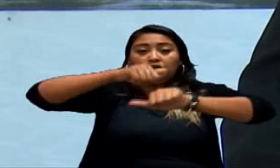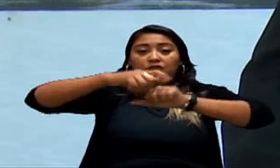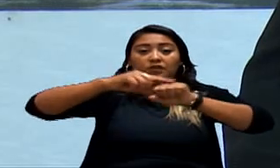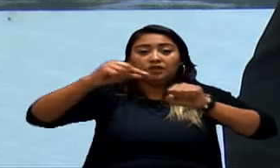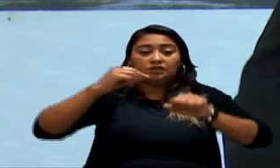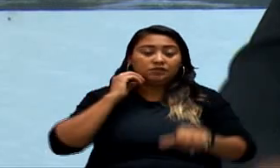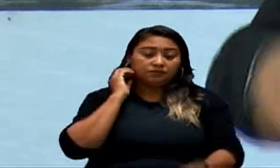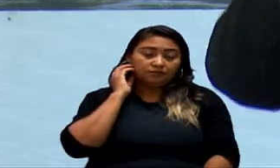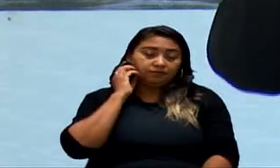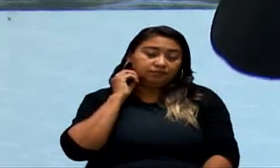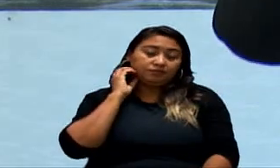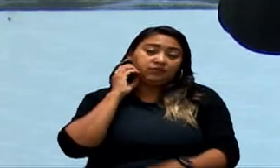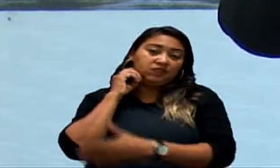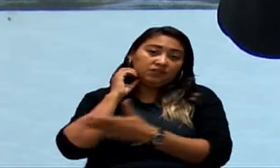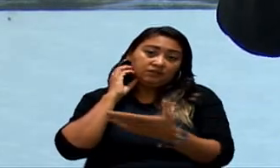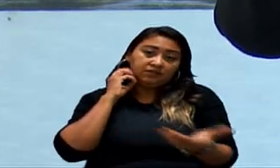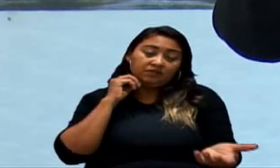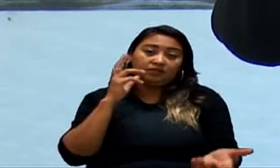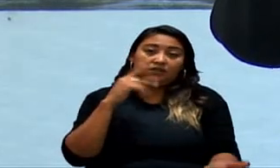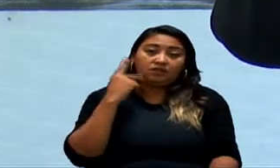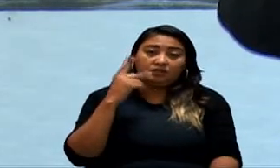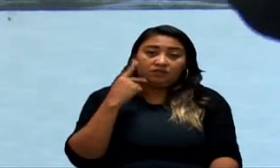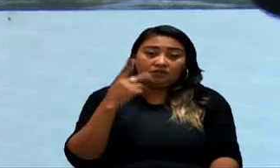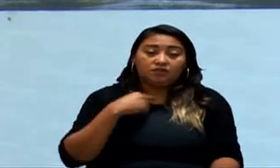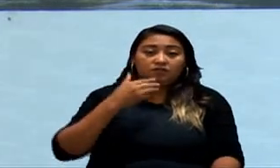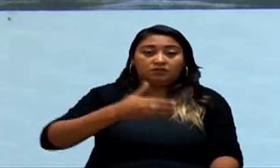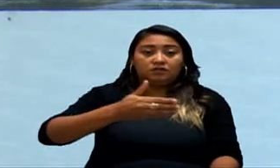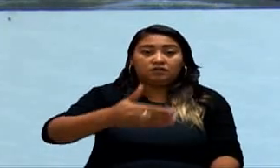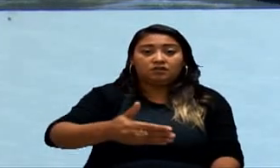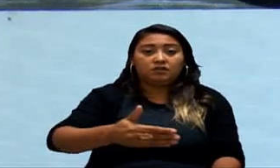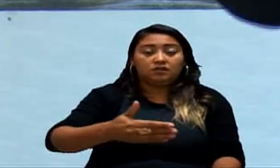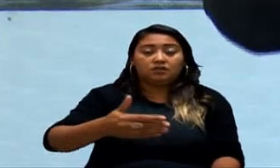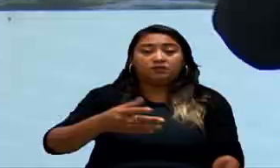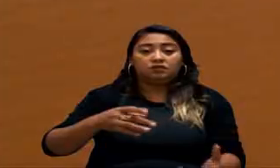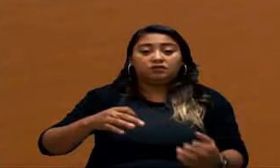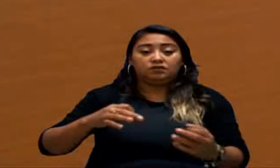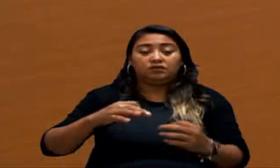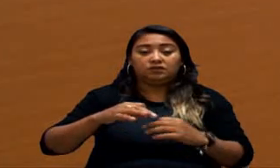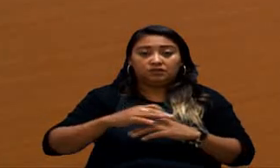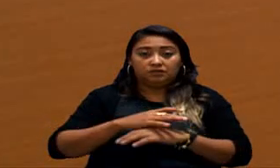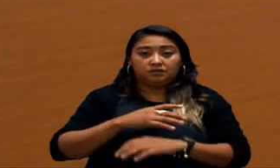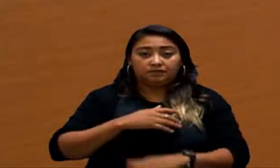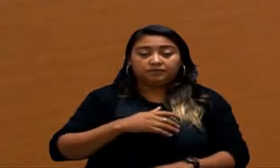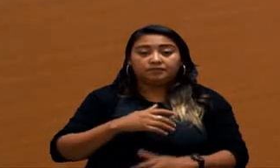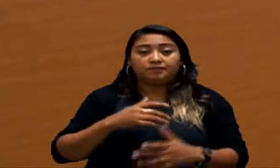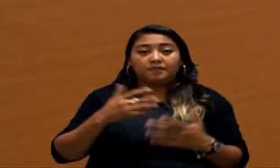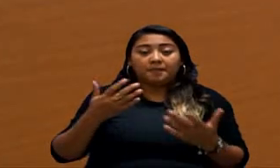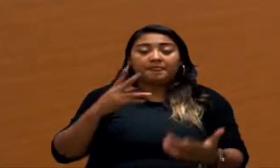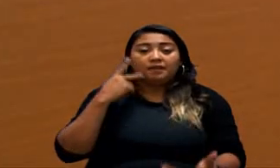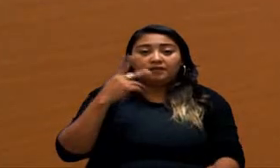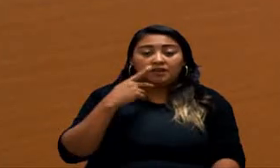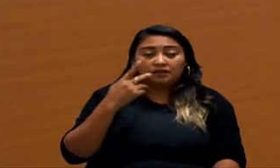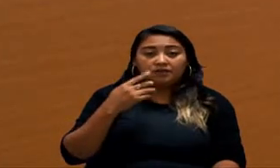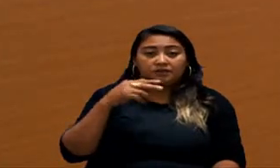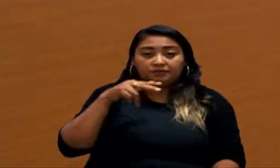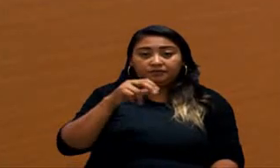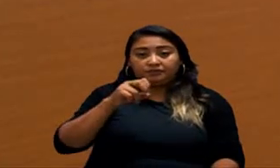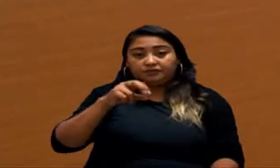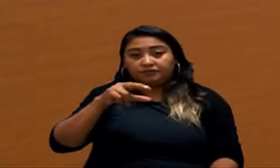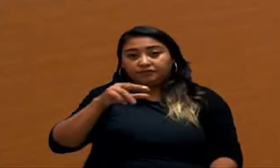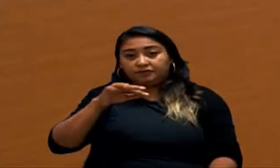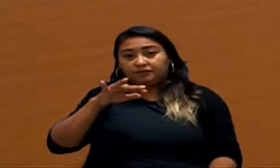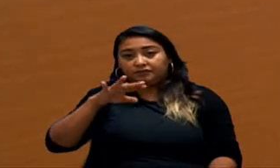né? E os vereadores, com o tempo... Posso falar, vereador, também? Sim, mas só deixa eu terminar o raciocínio. E os vereadores neófitos